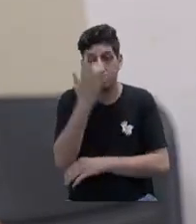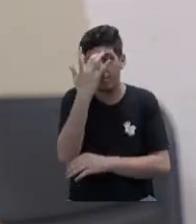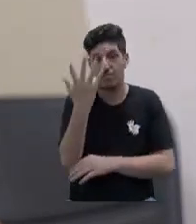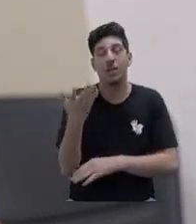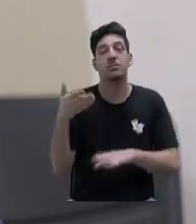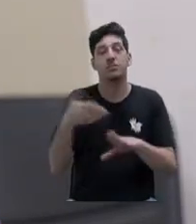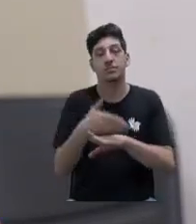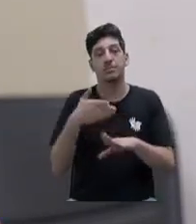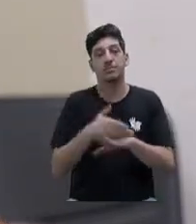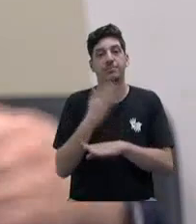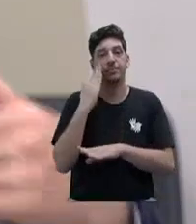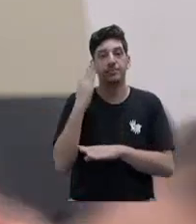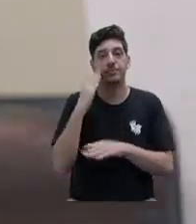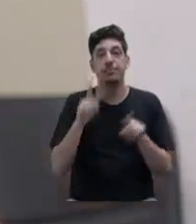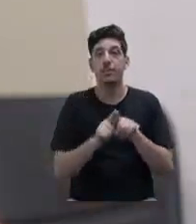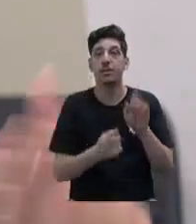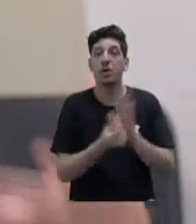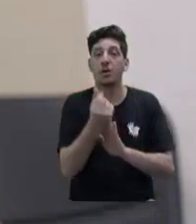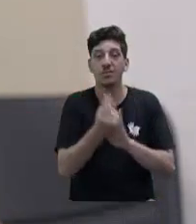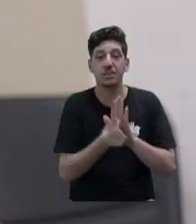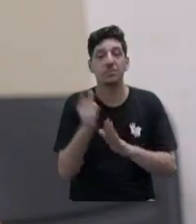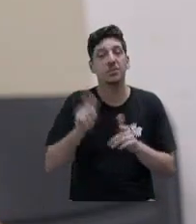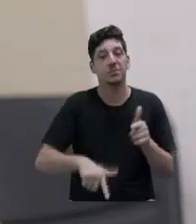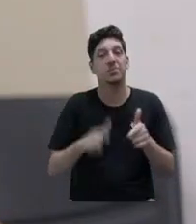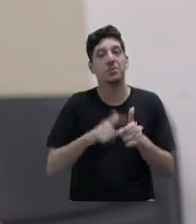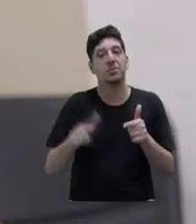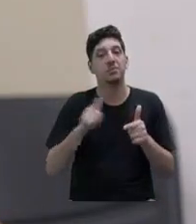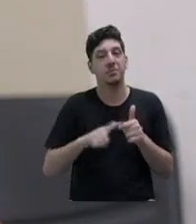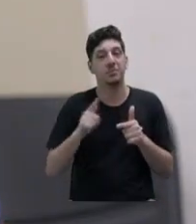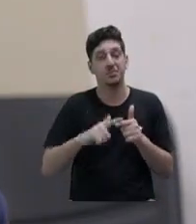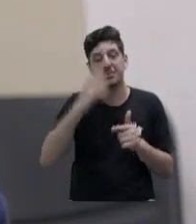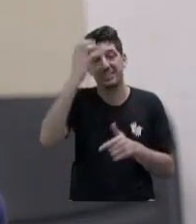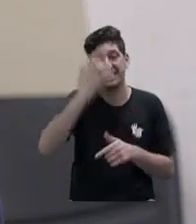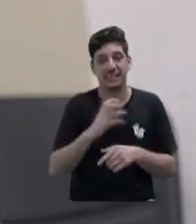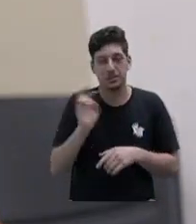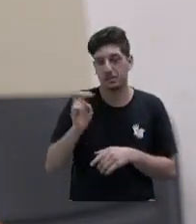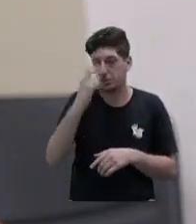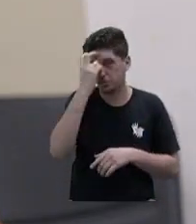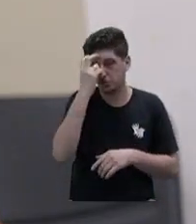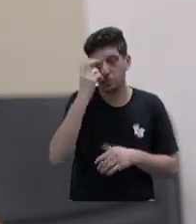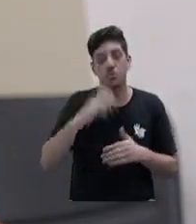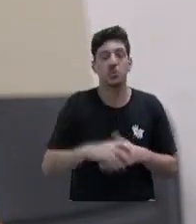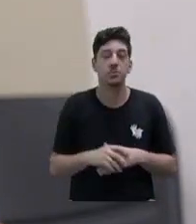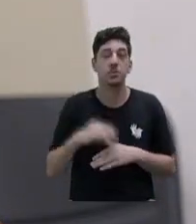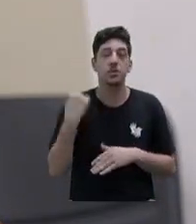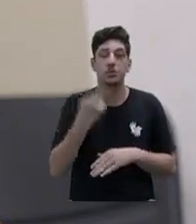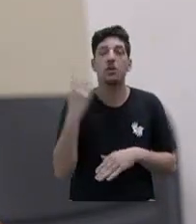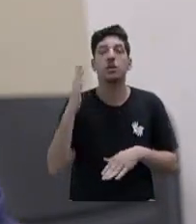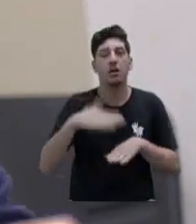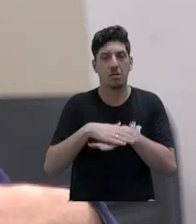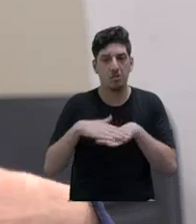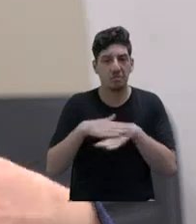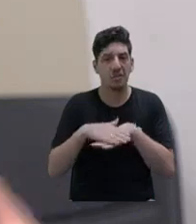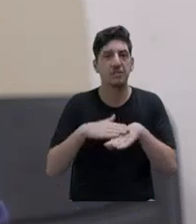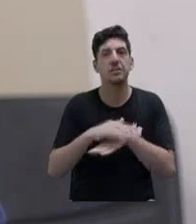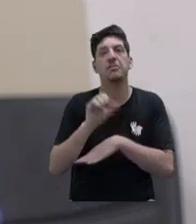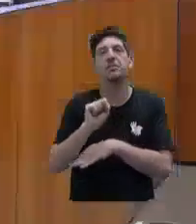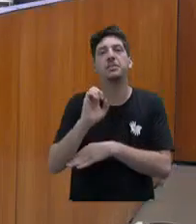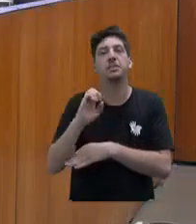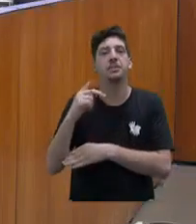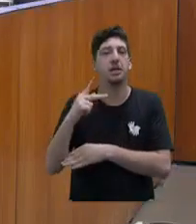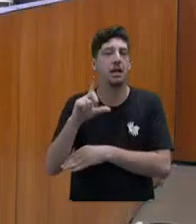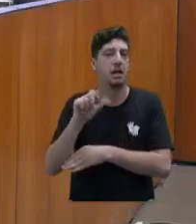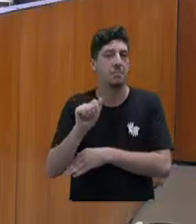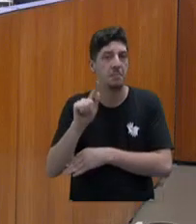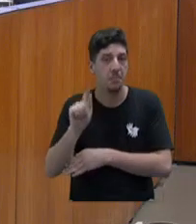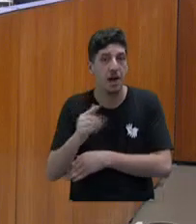esse acesso. O orçamento é um problema crônico na cultura. Nós conversamos, sim, com a CEPLAG, pedimos